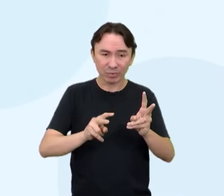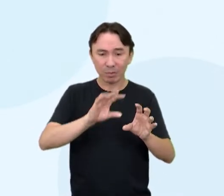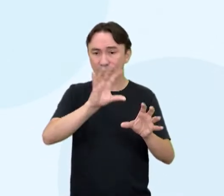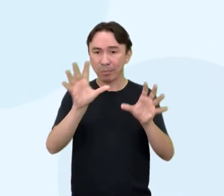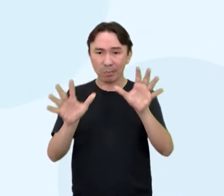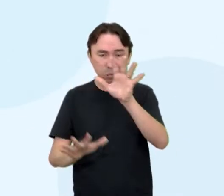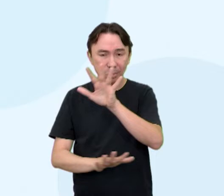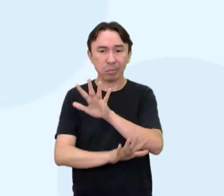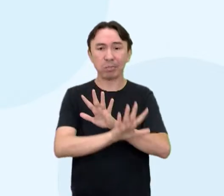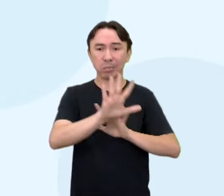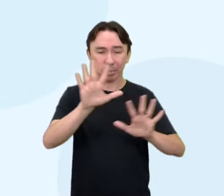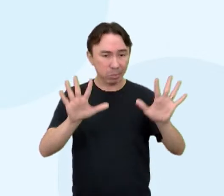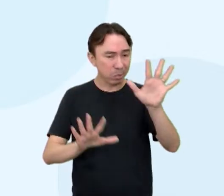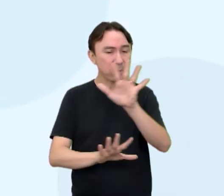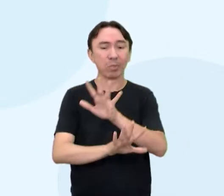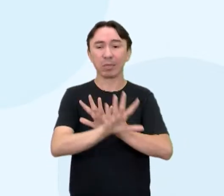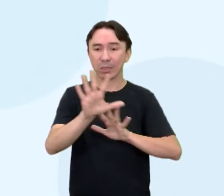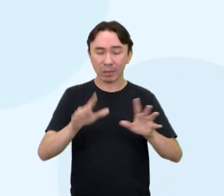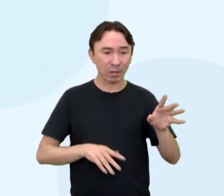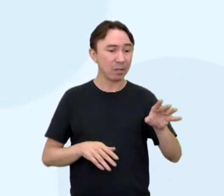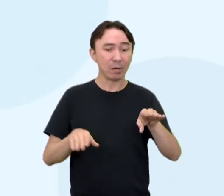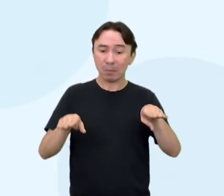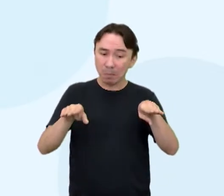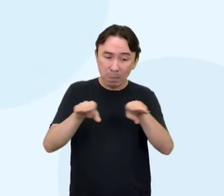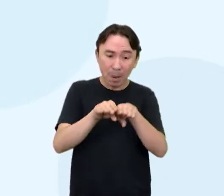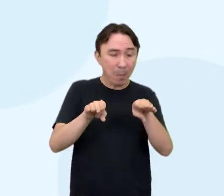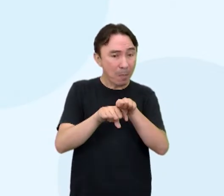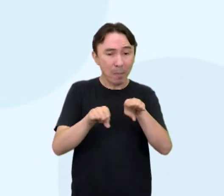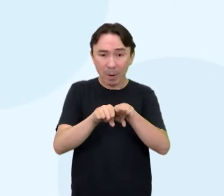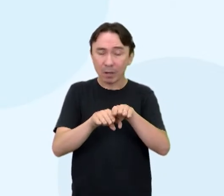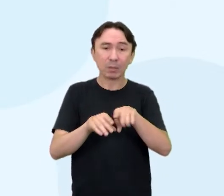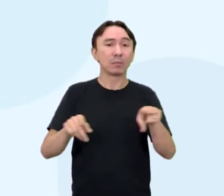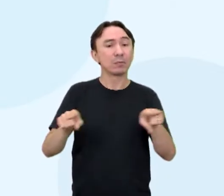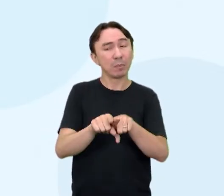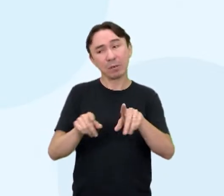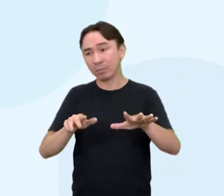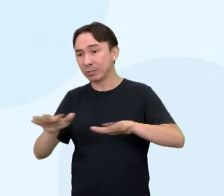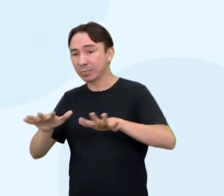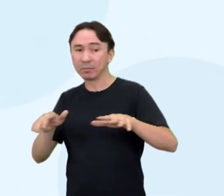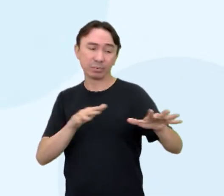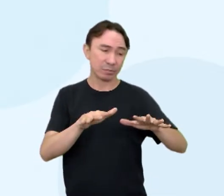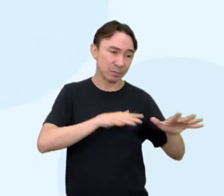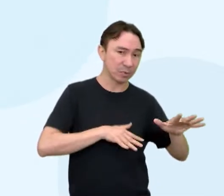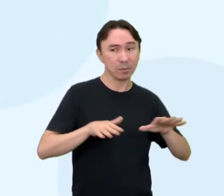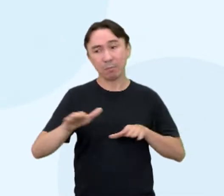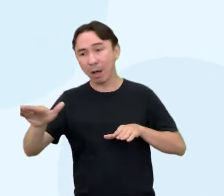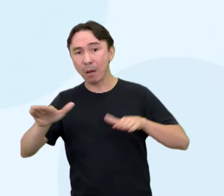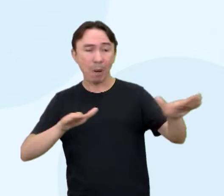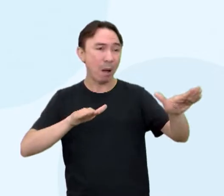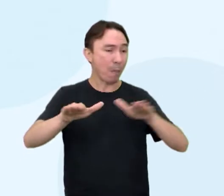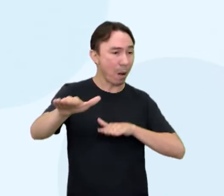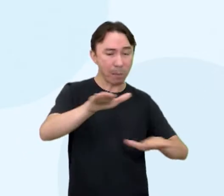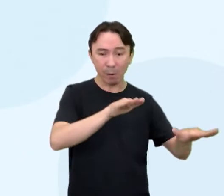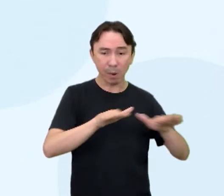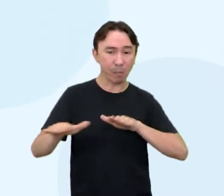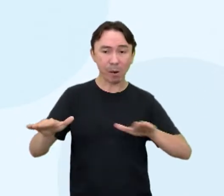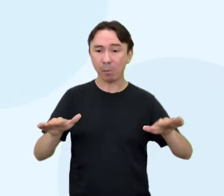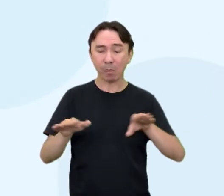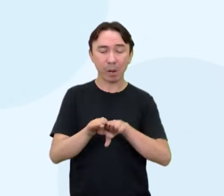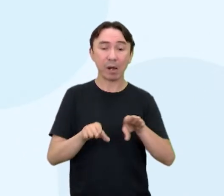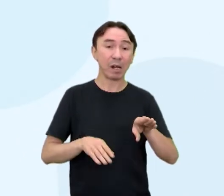placas também se movimente aí para diversas direções. E dependendo da direção que a placa